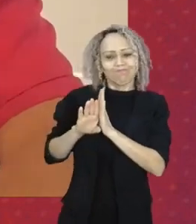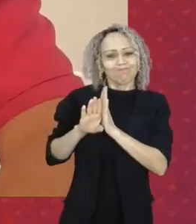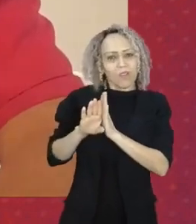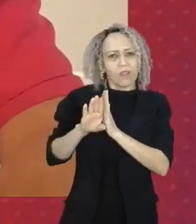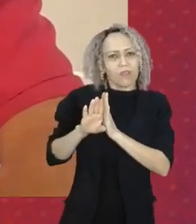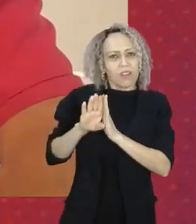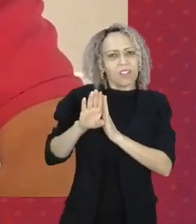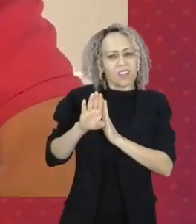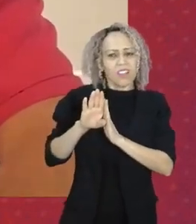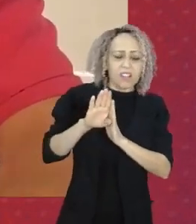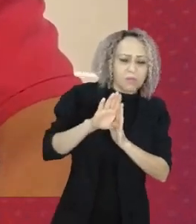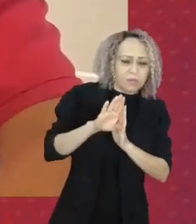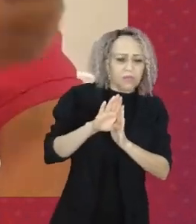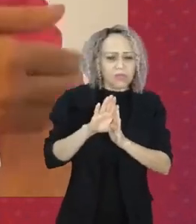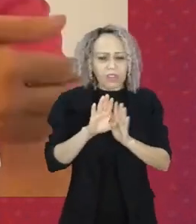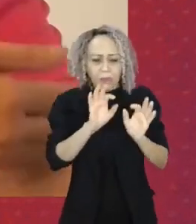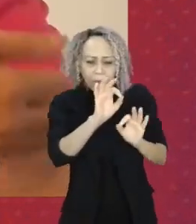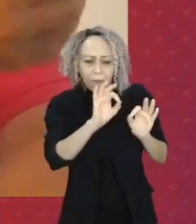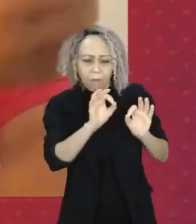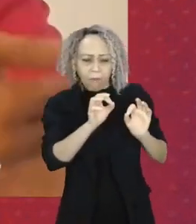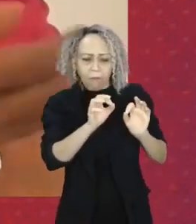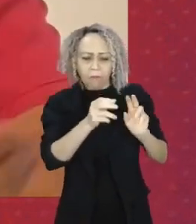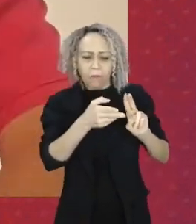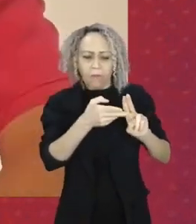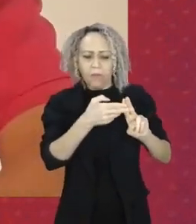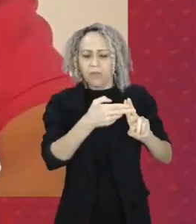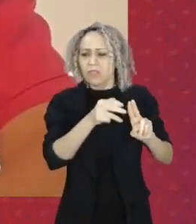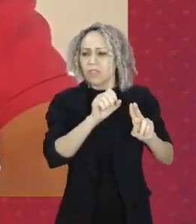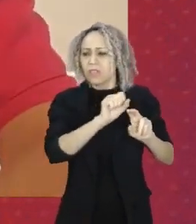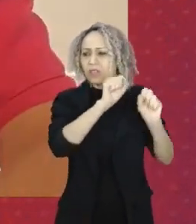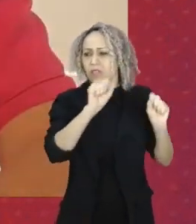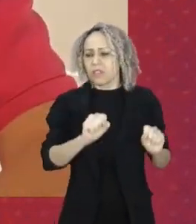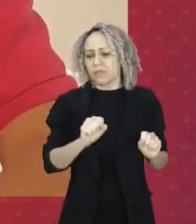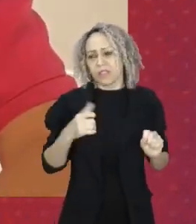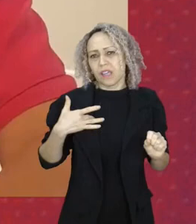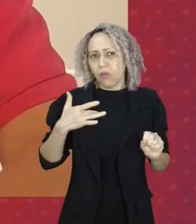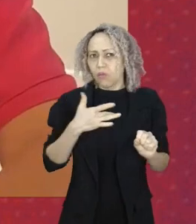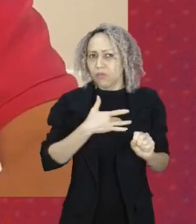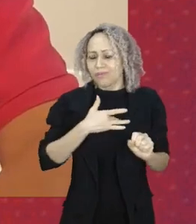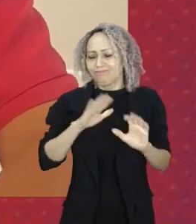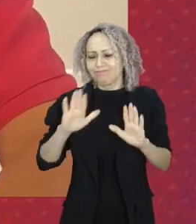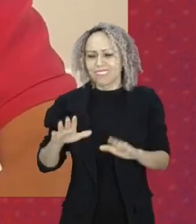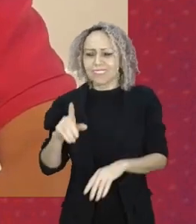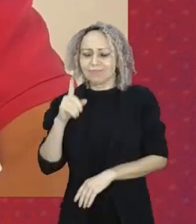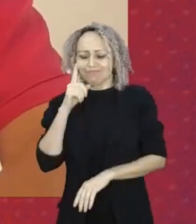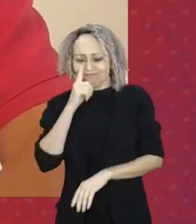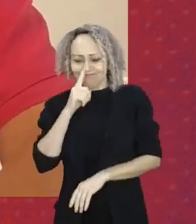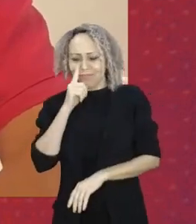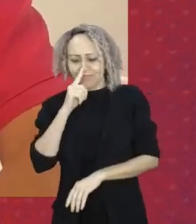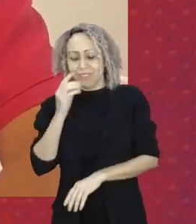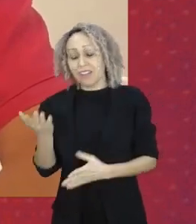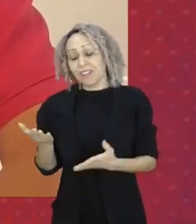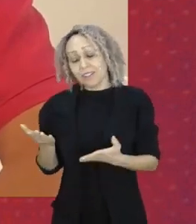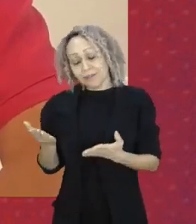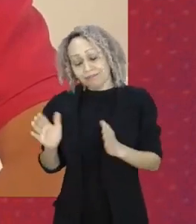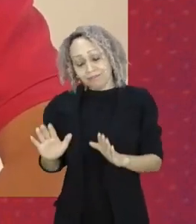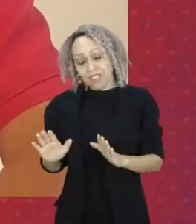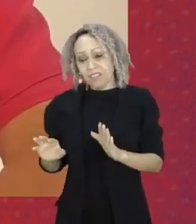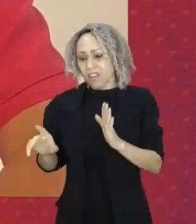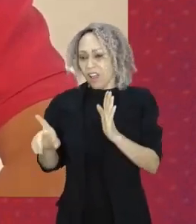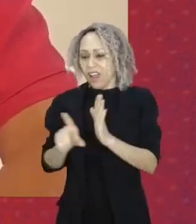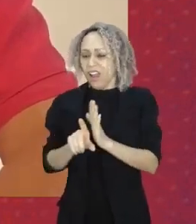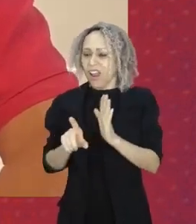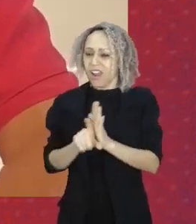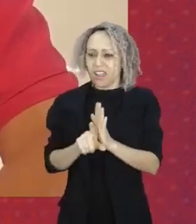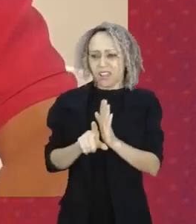um sistema de saúde, mas ainda não foi suficiente para que a lei pudesse